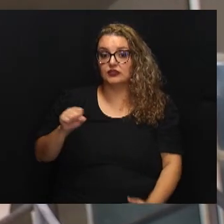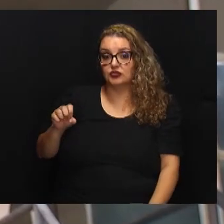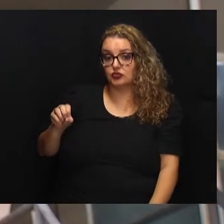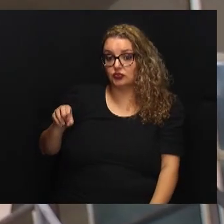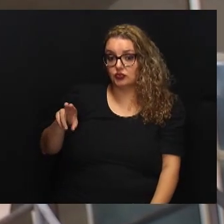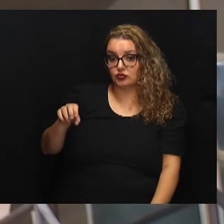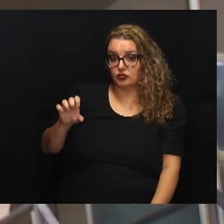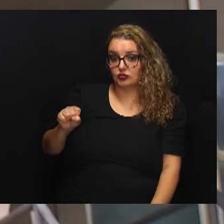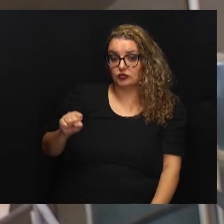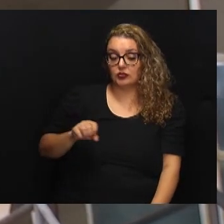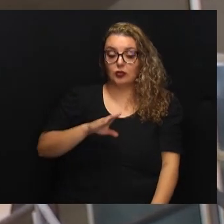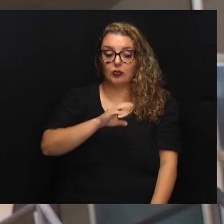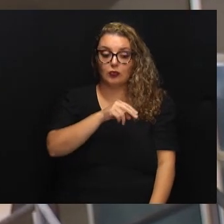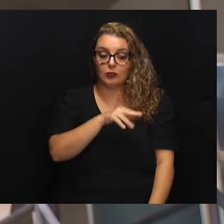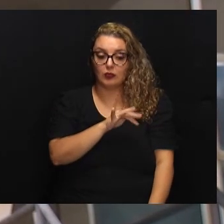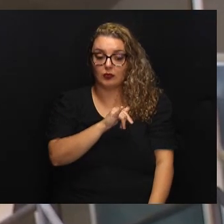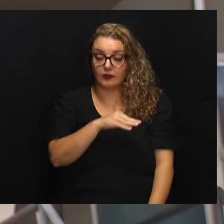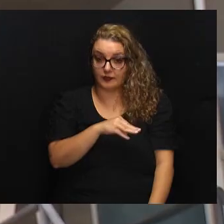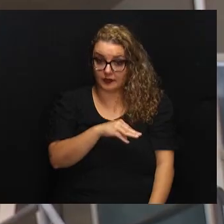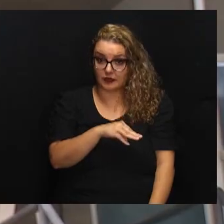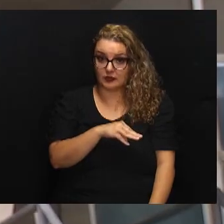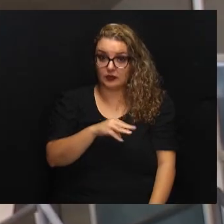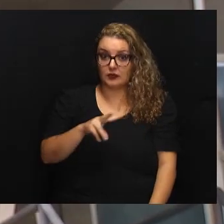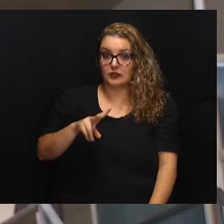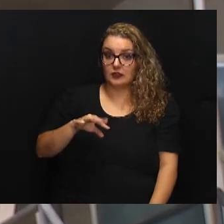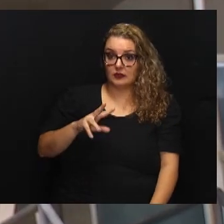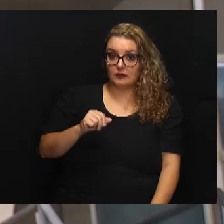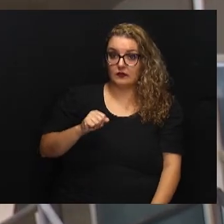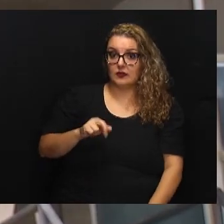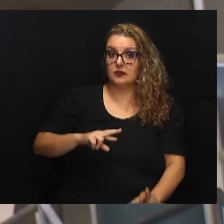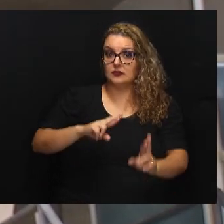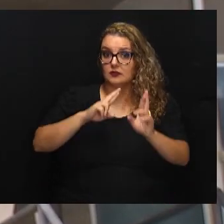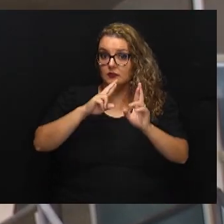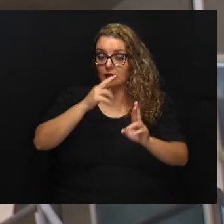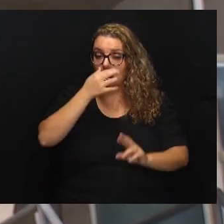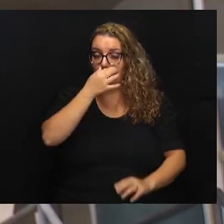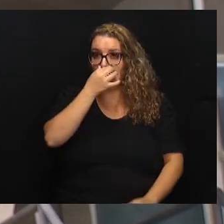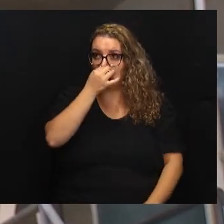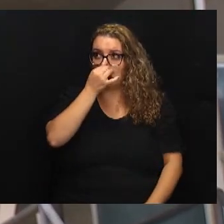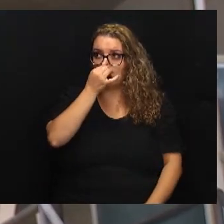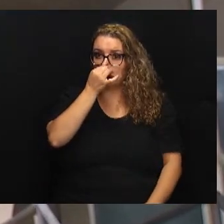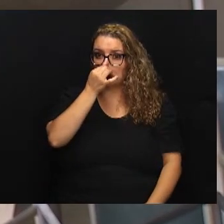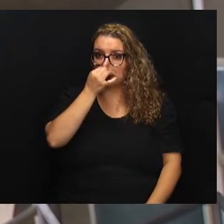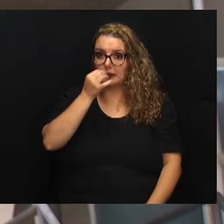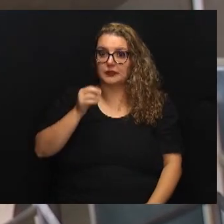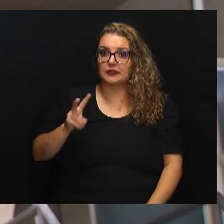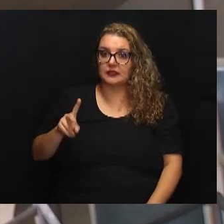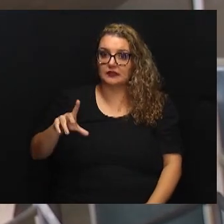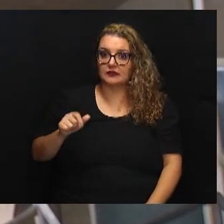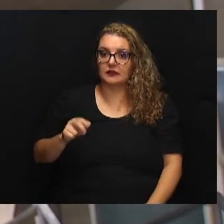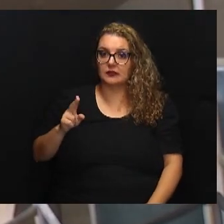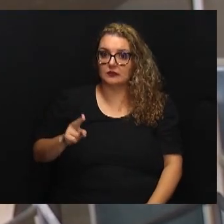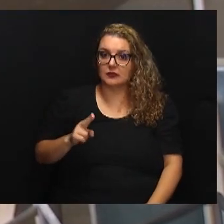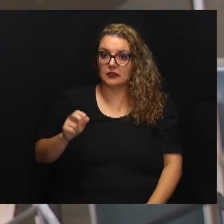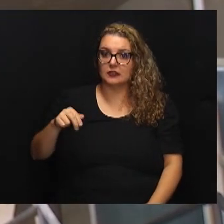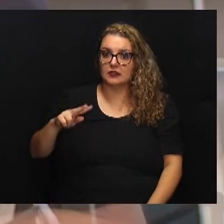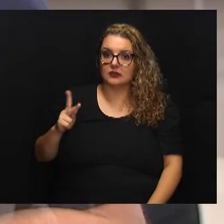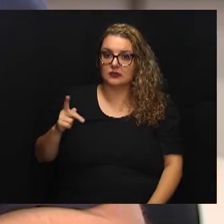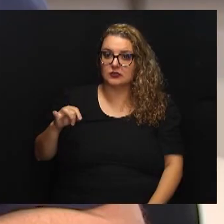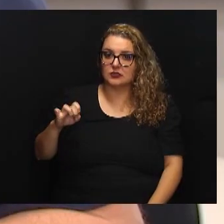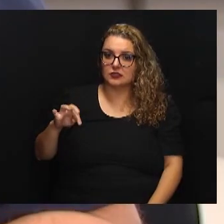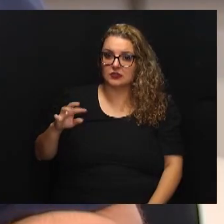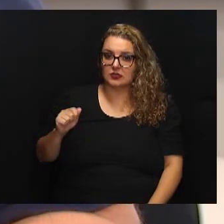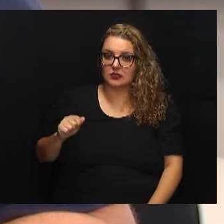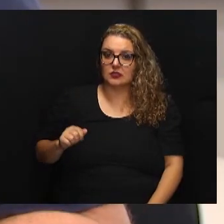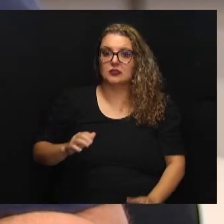gente tem unidades em Sousas, no Bonfim, na Vila Esperança, na Vila